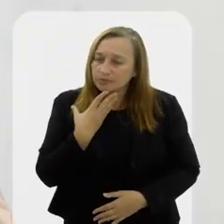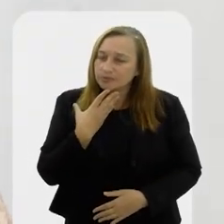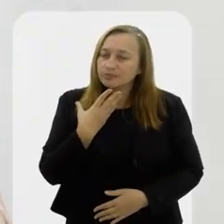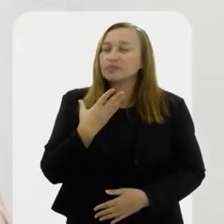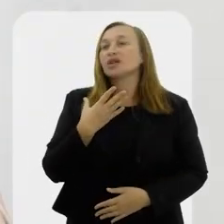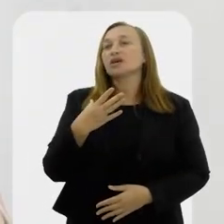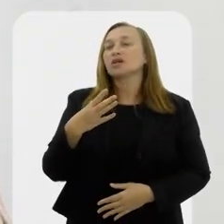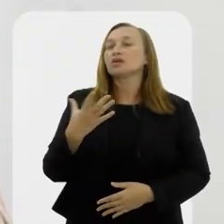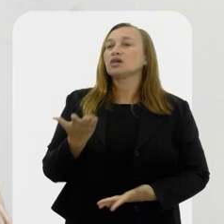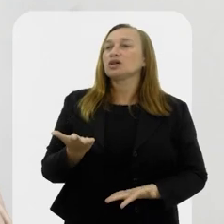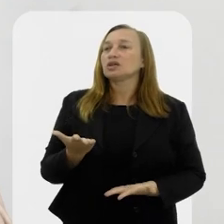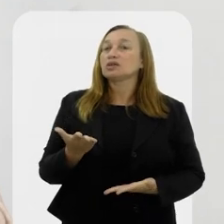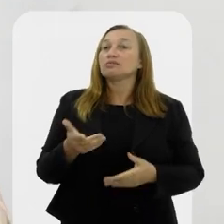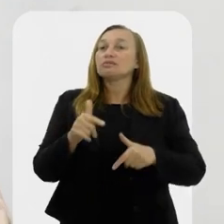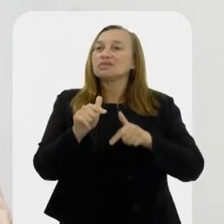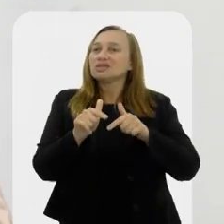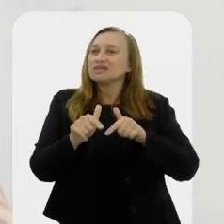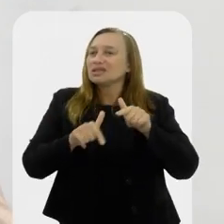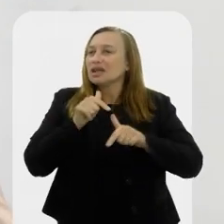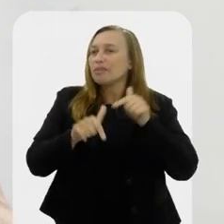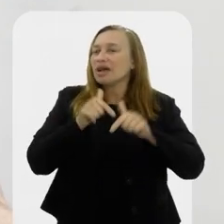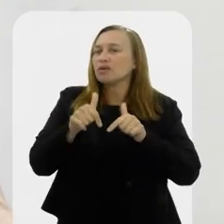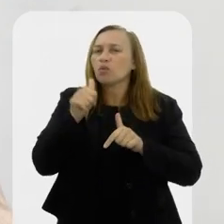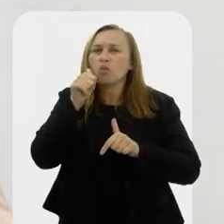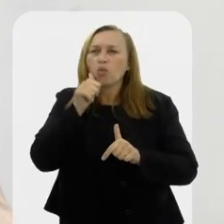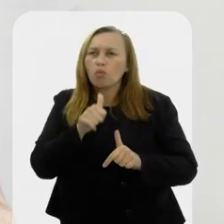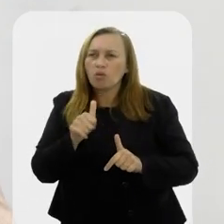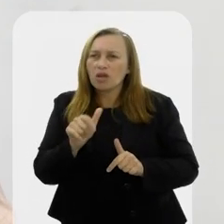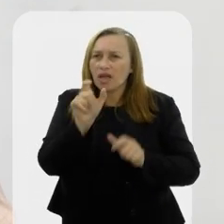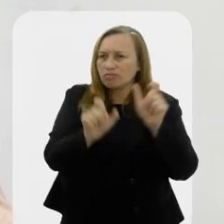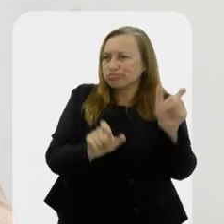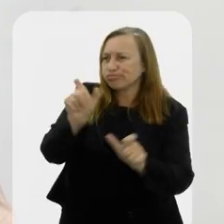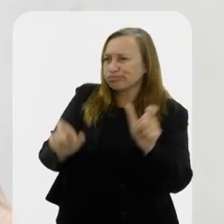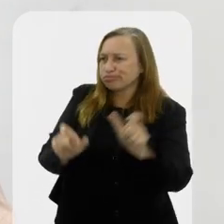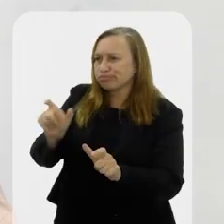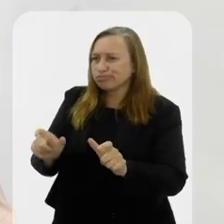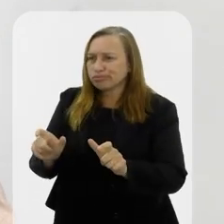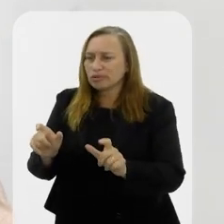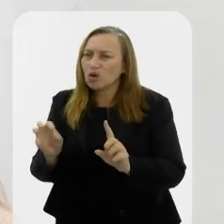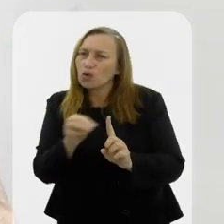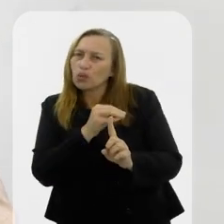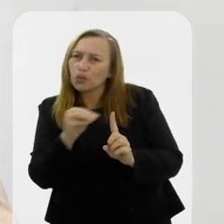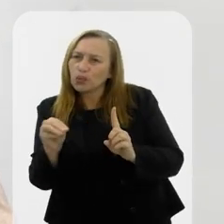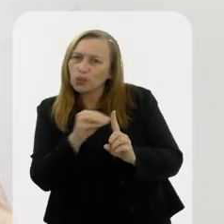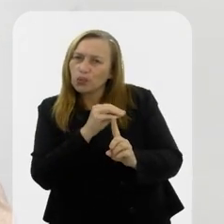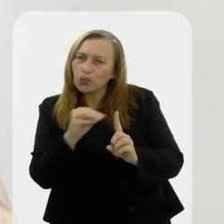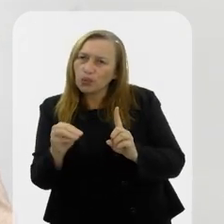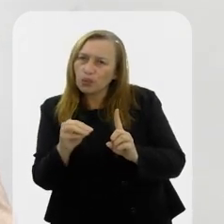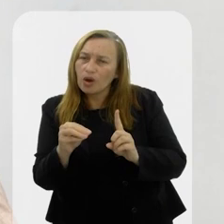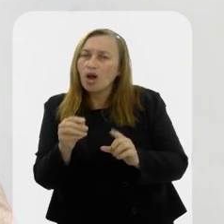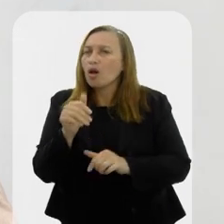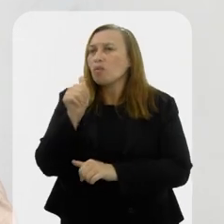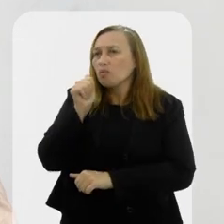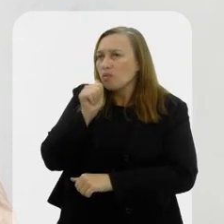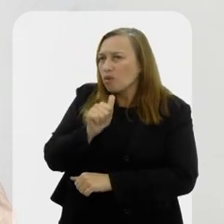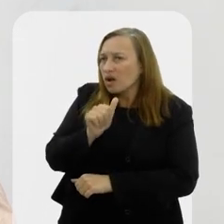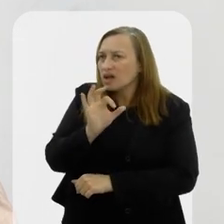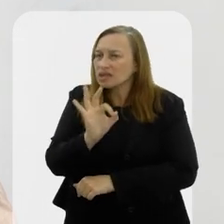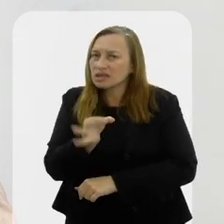exitosa, que nós pegamos, trabalhamos com mulheres em situação de vulnerabilidade,